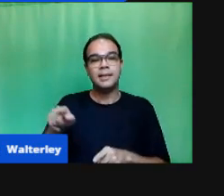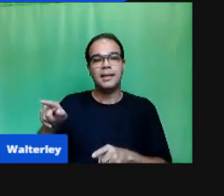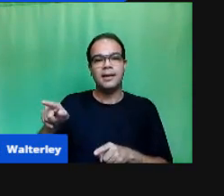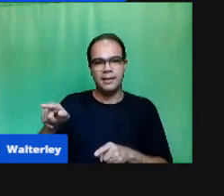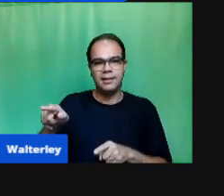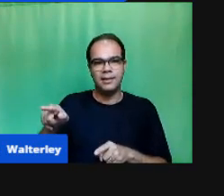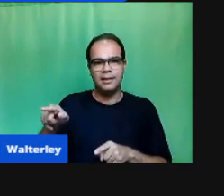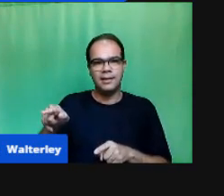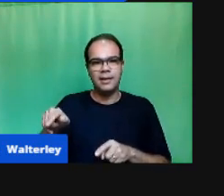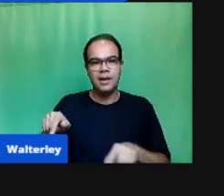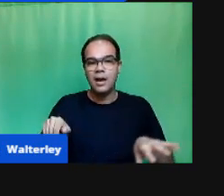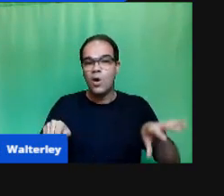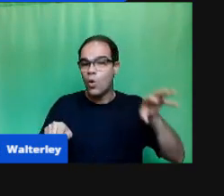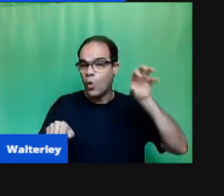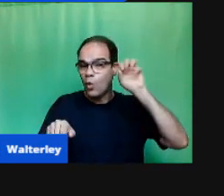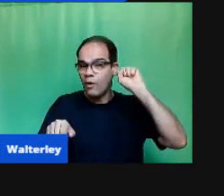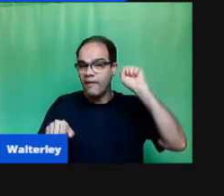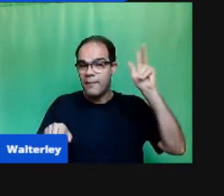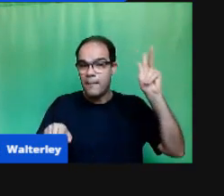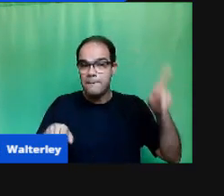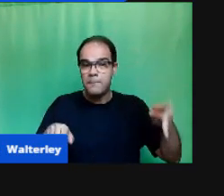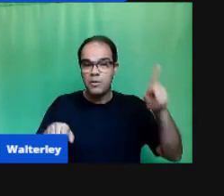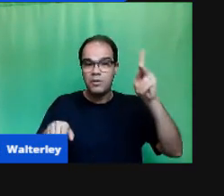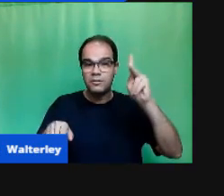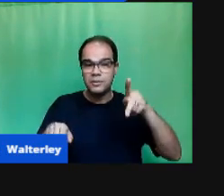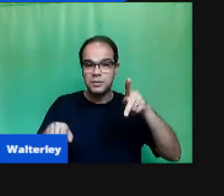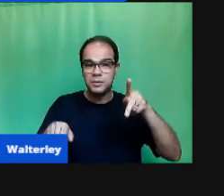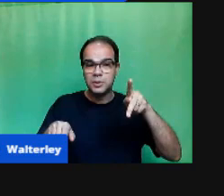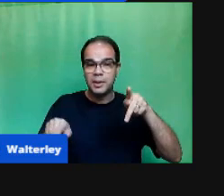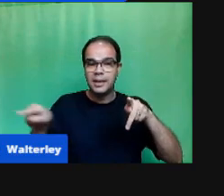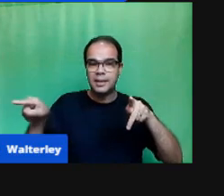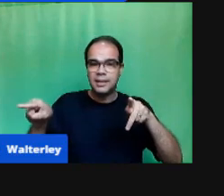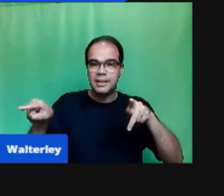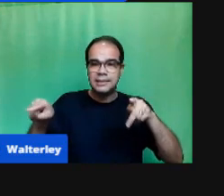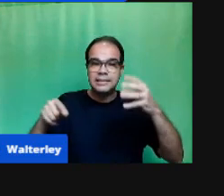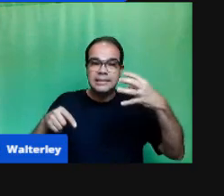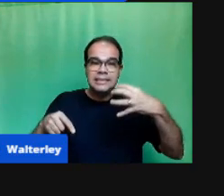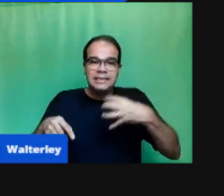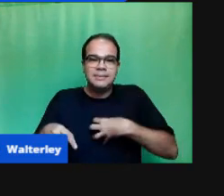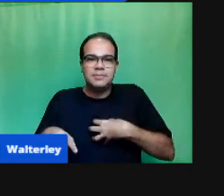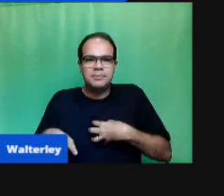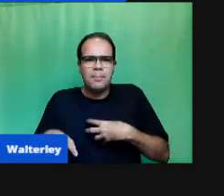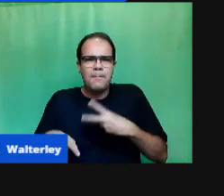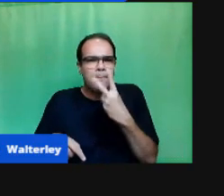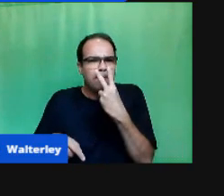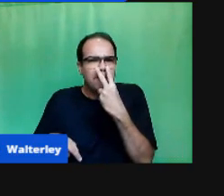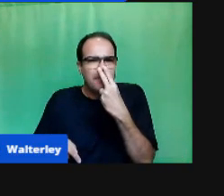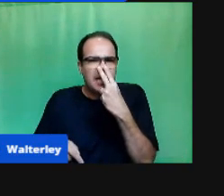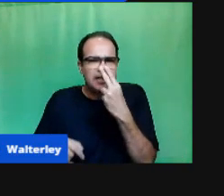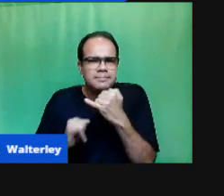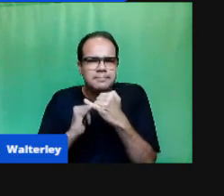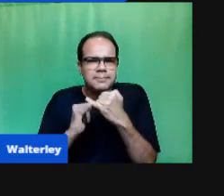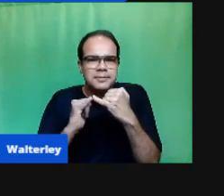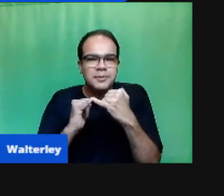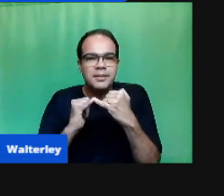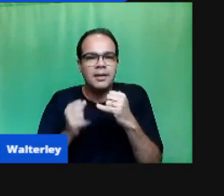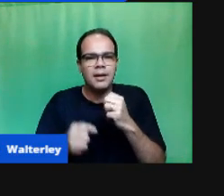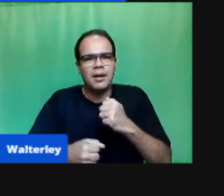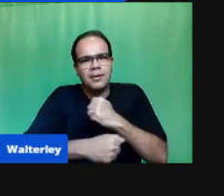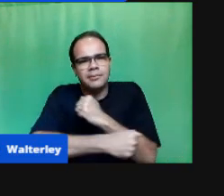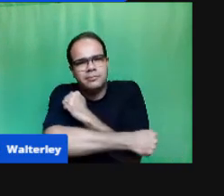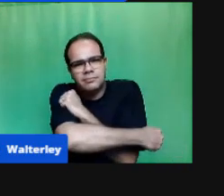professor estivesse talvez dando um abraço na criança. Isso faz com que ele também